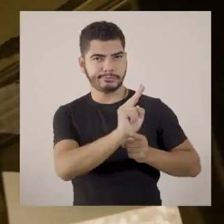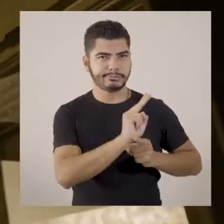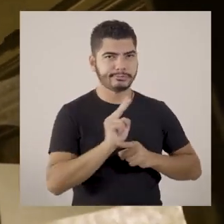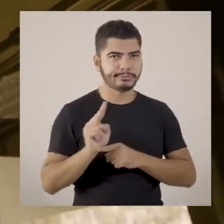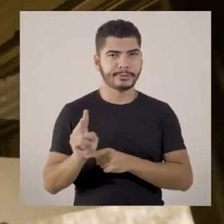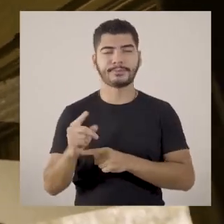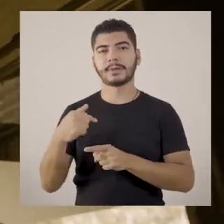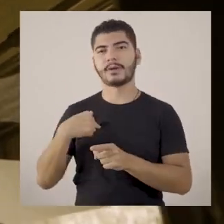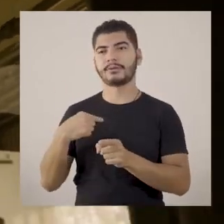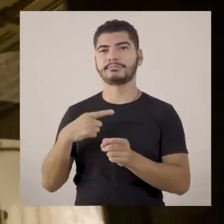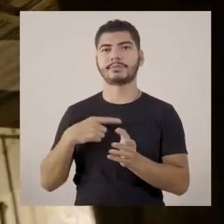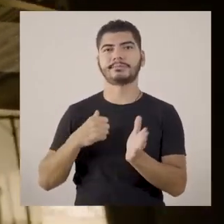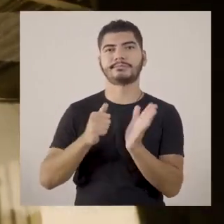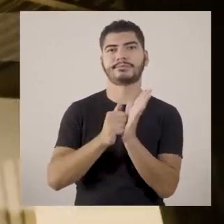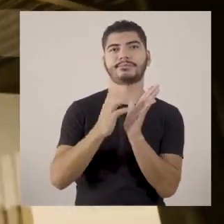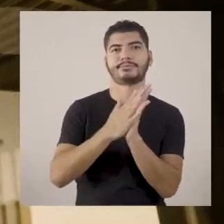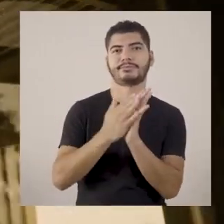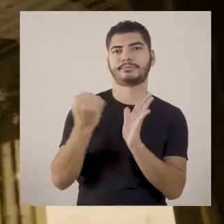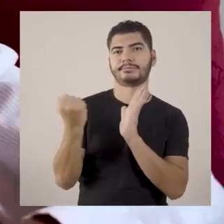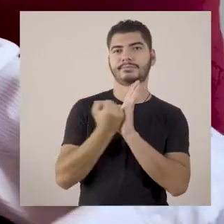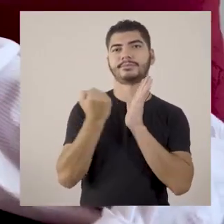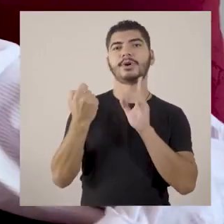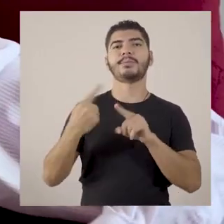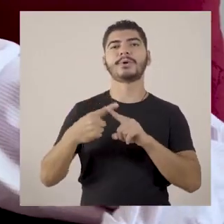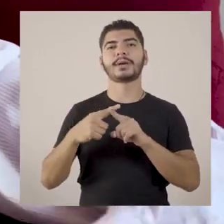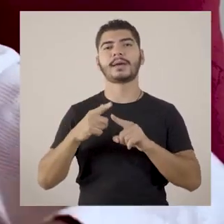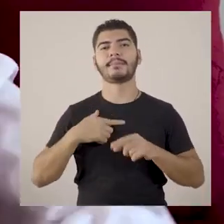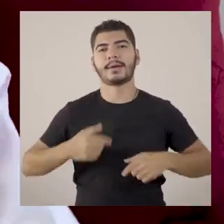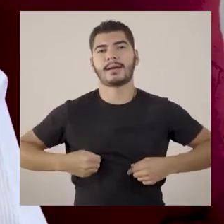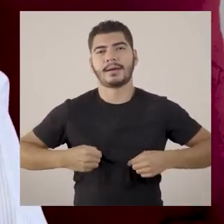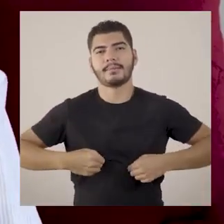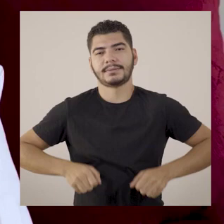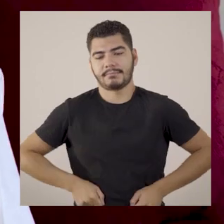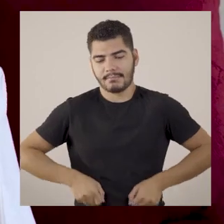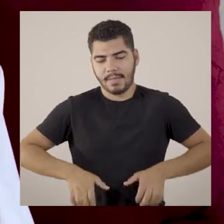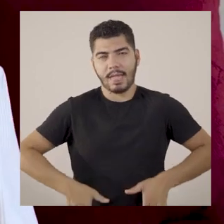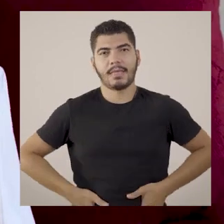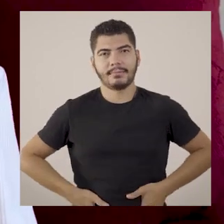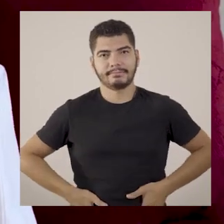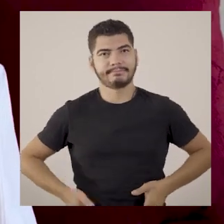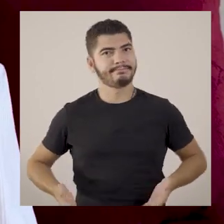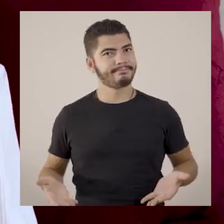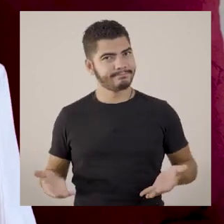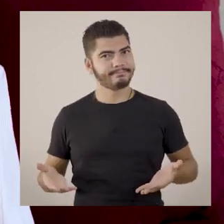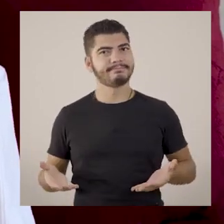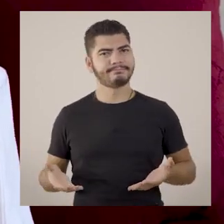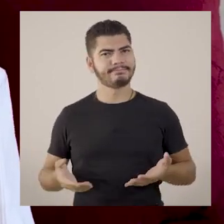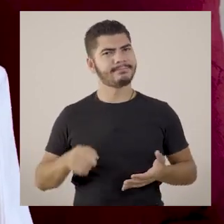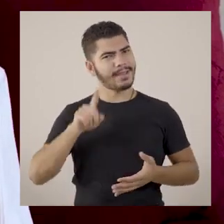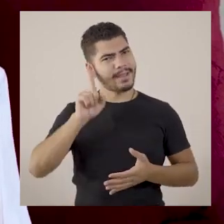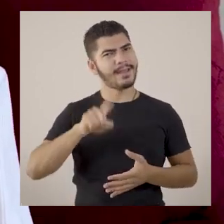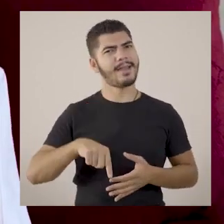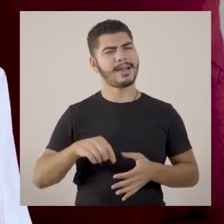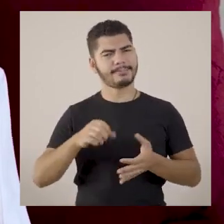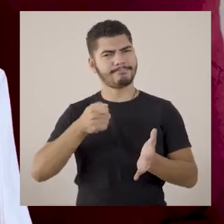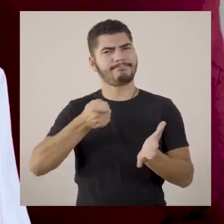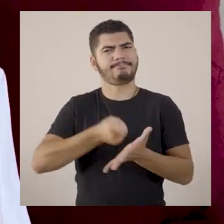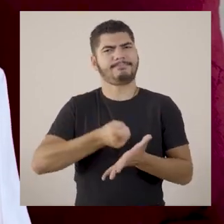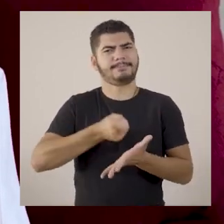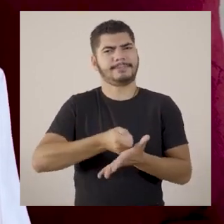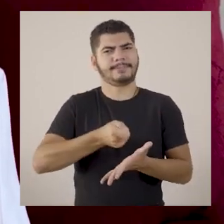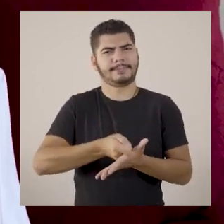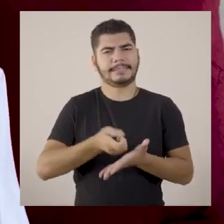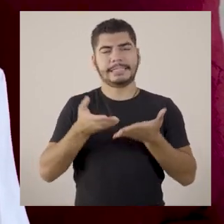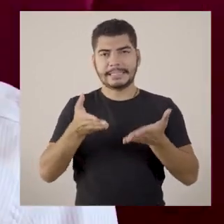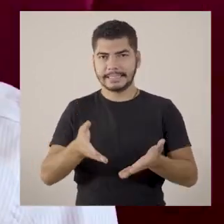fiscalizado. Tomei uma censura porque eu estava com a camisa por lado de fora. Então era bem